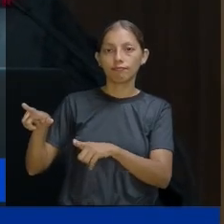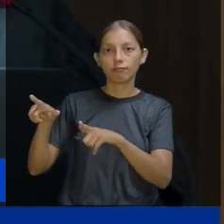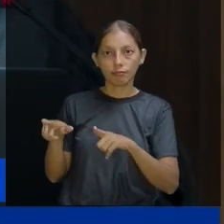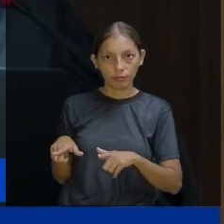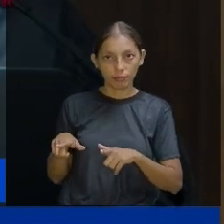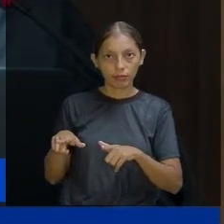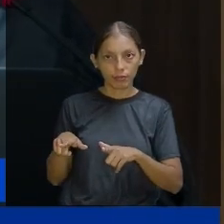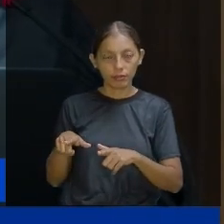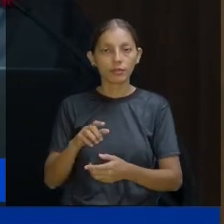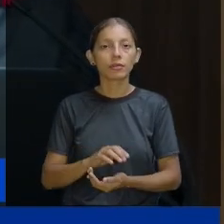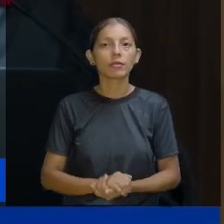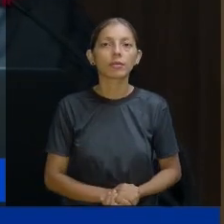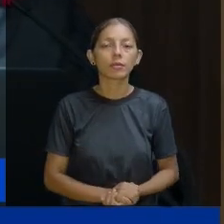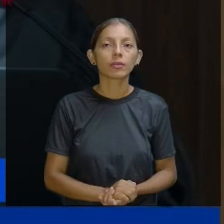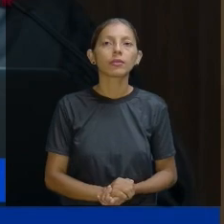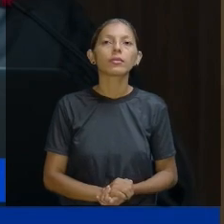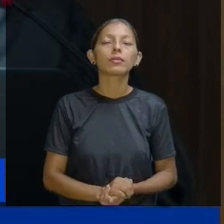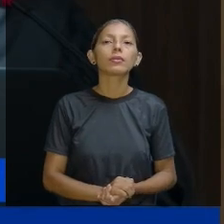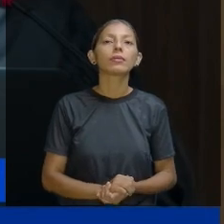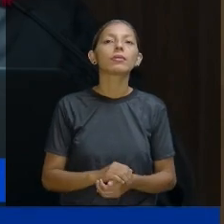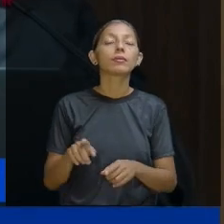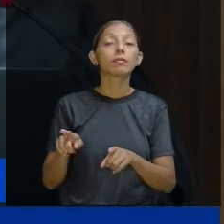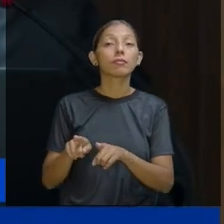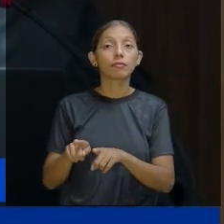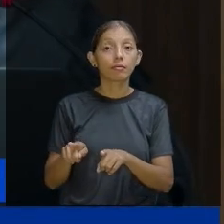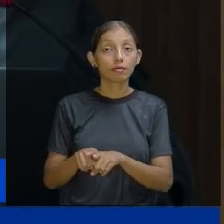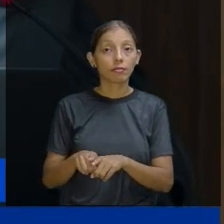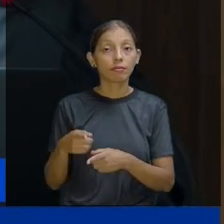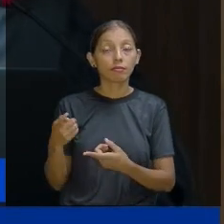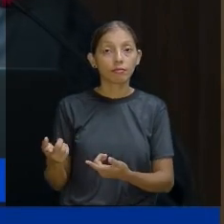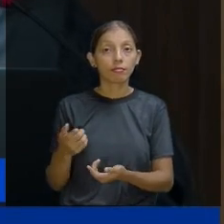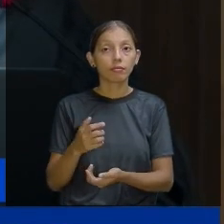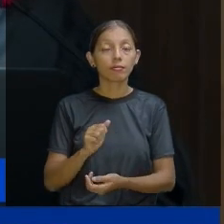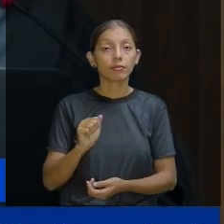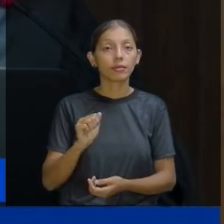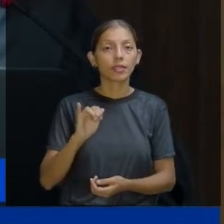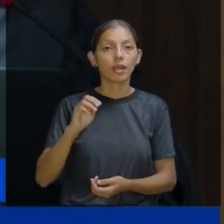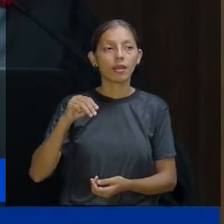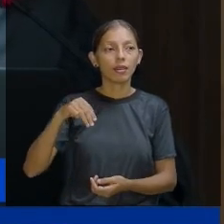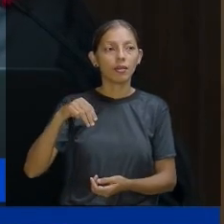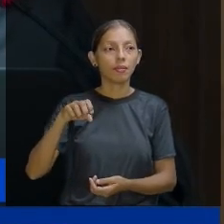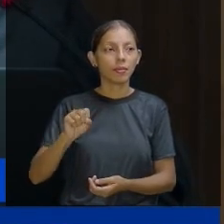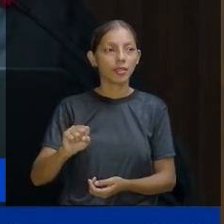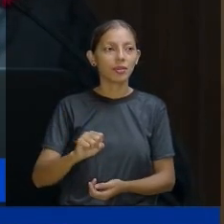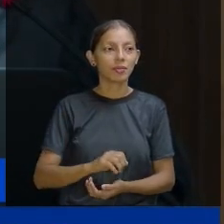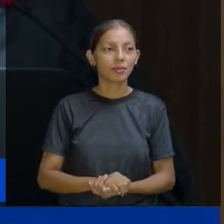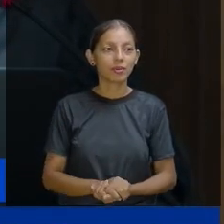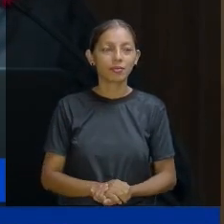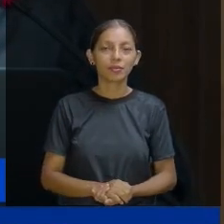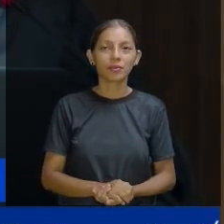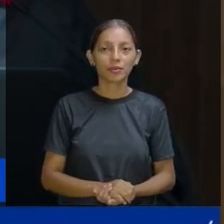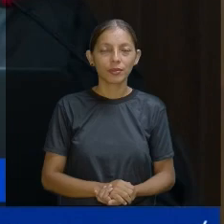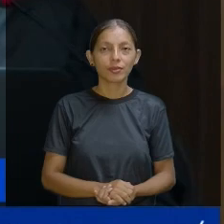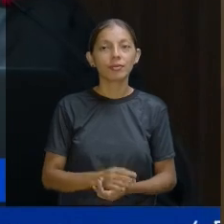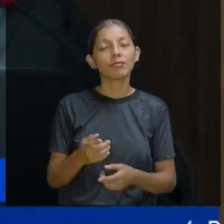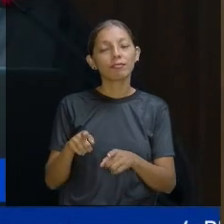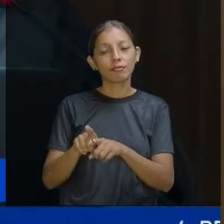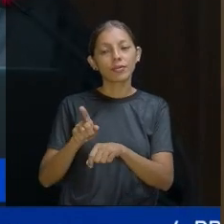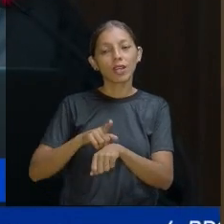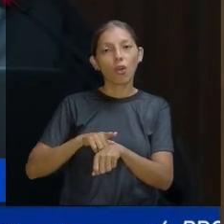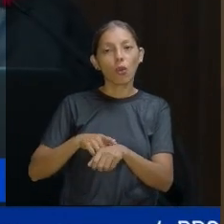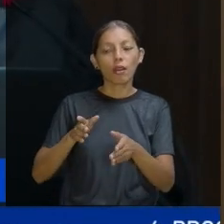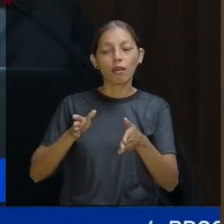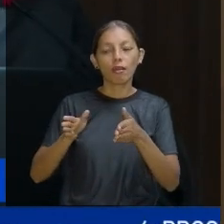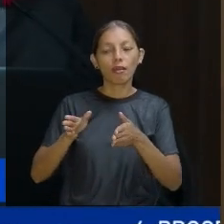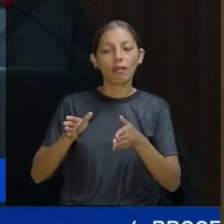da Lei das Eleições, ações de impugnação de mandato, as AIMES, e a distribuição do horário eleitoral